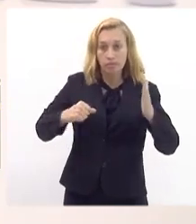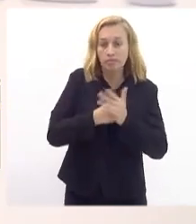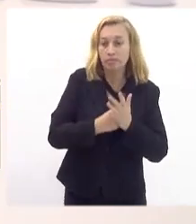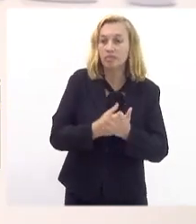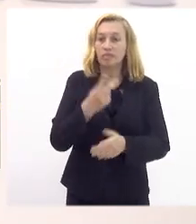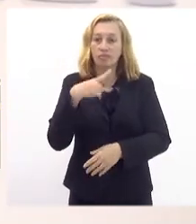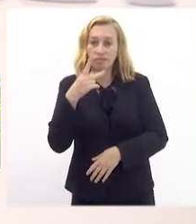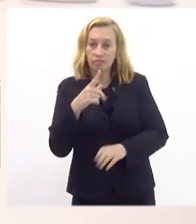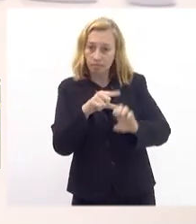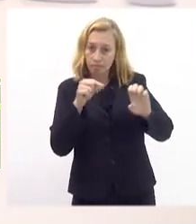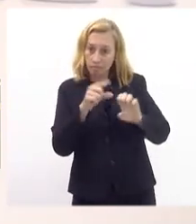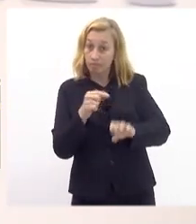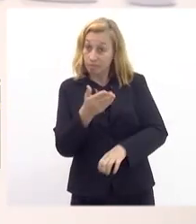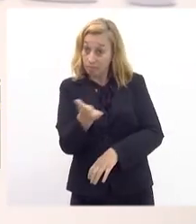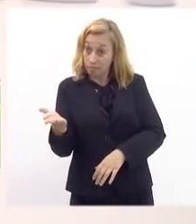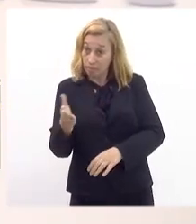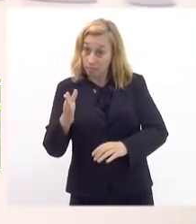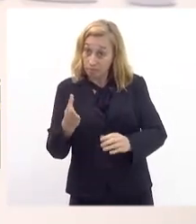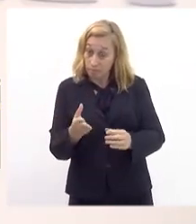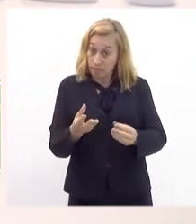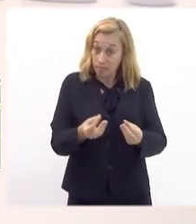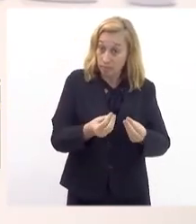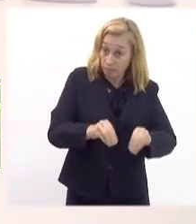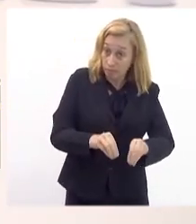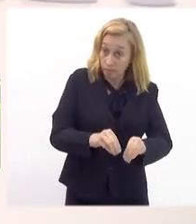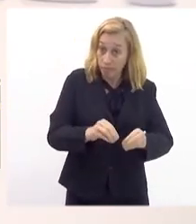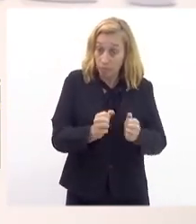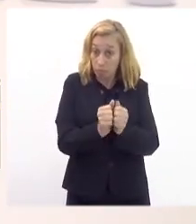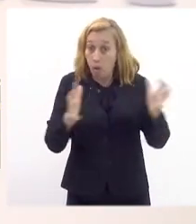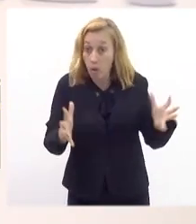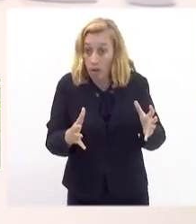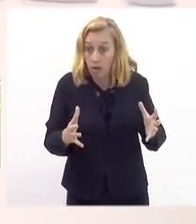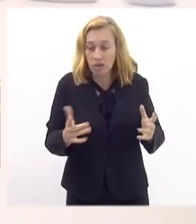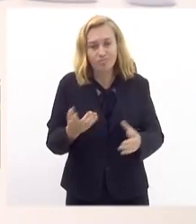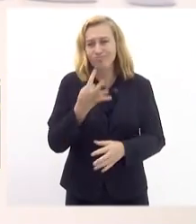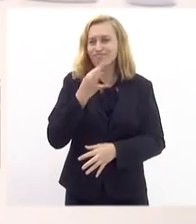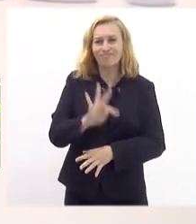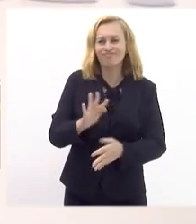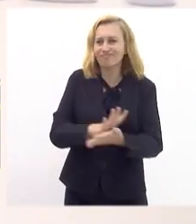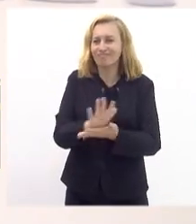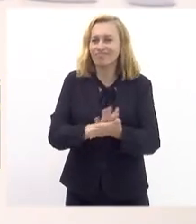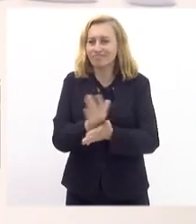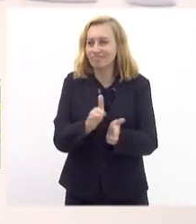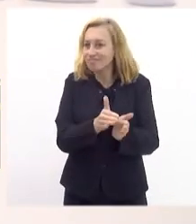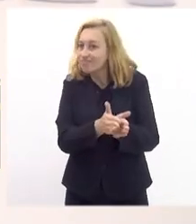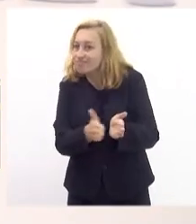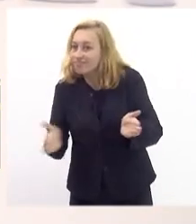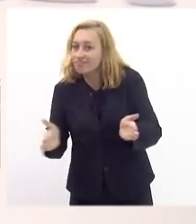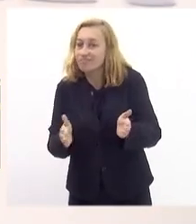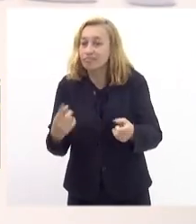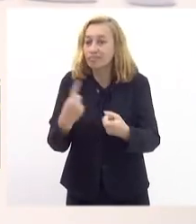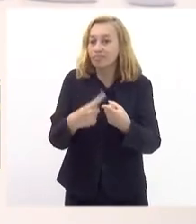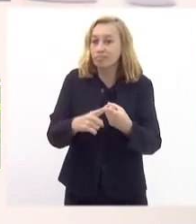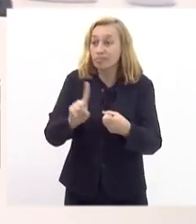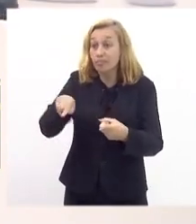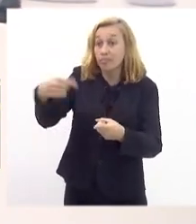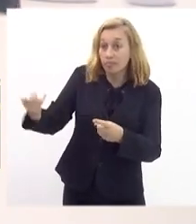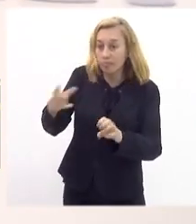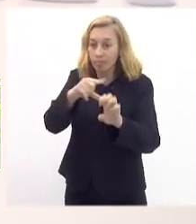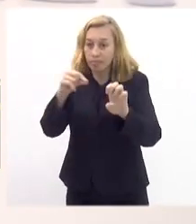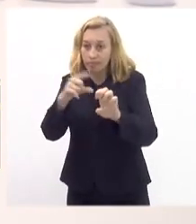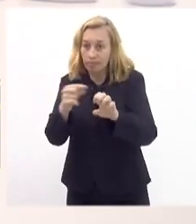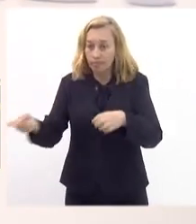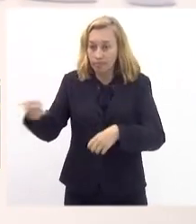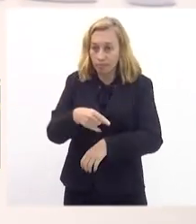agora falar que o empreendimento desse é impactante que vai ter explosão e sem te conhecer totalmente o processo até porque o outro empreendimento